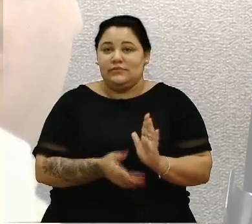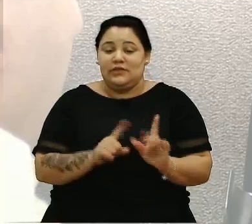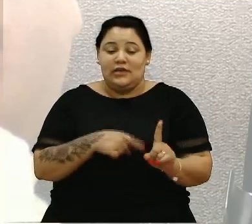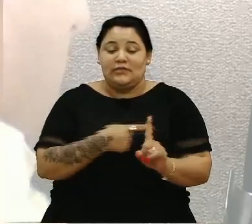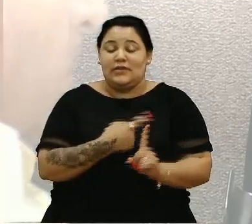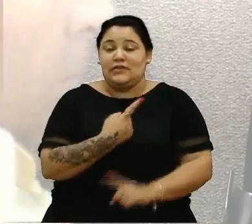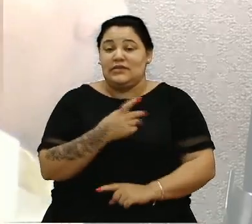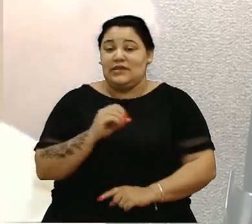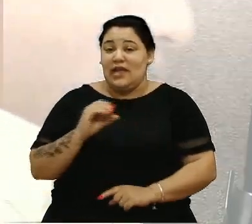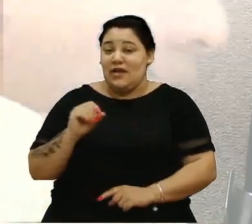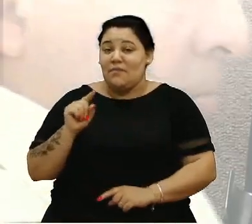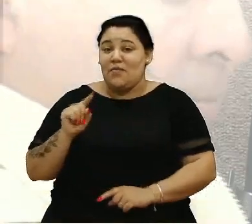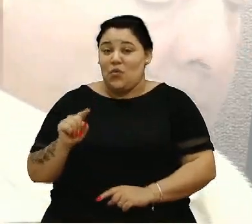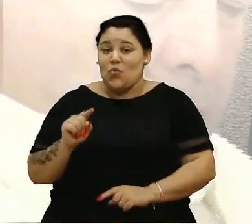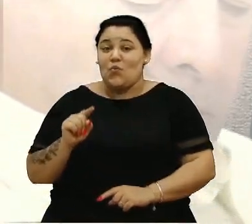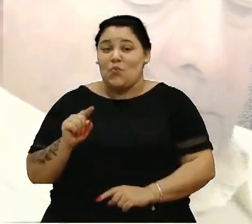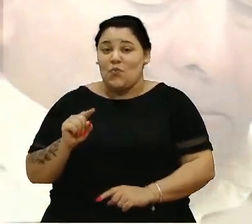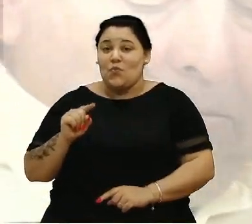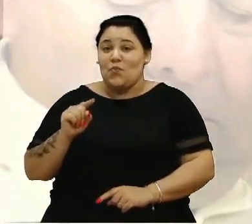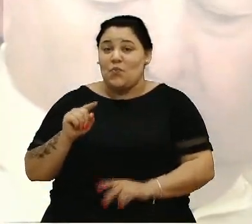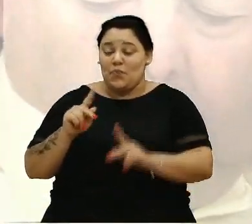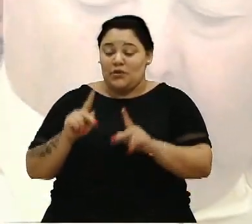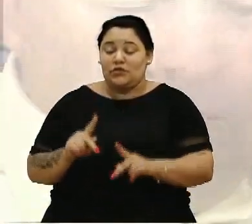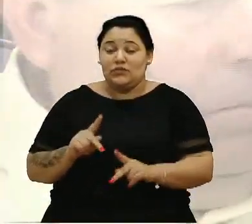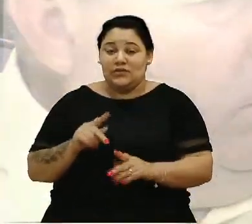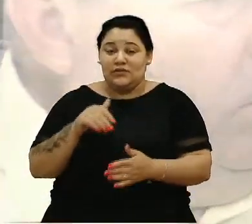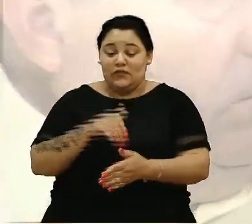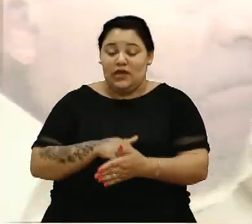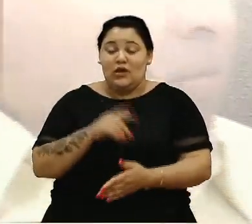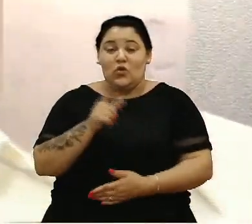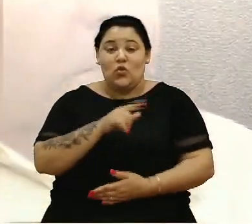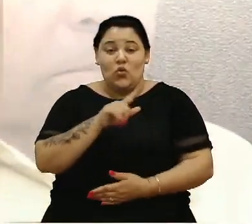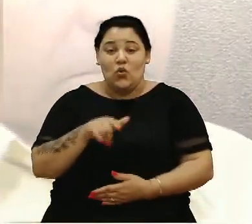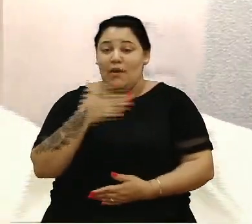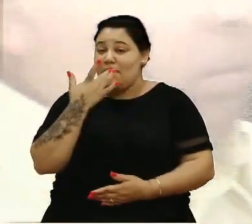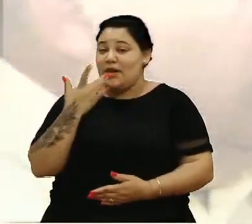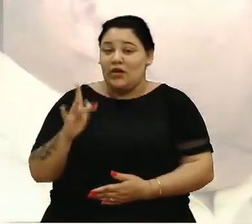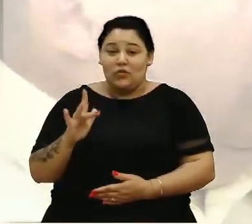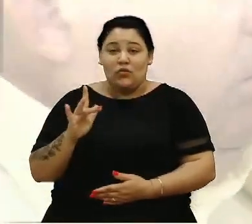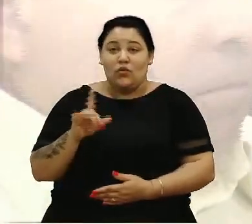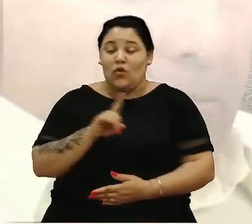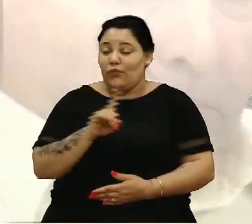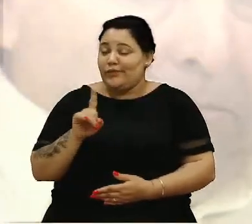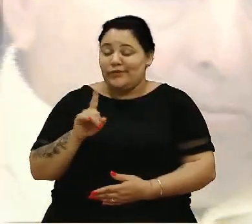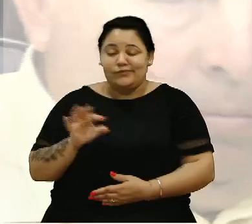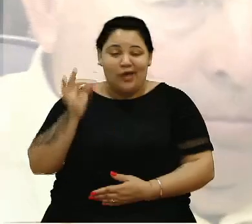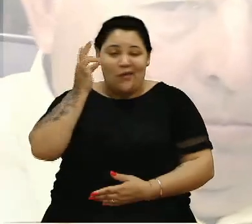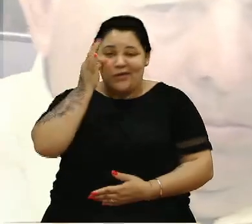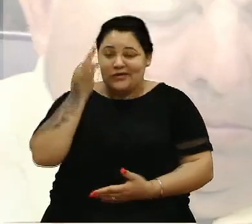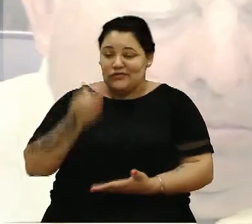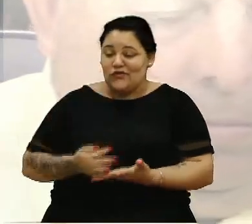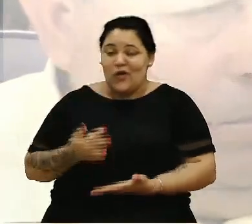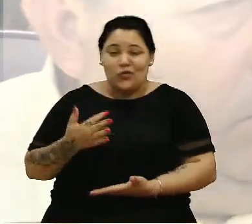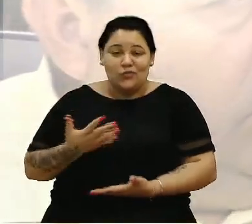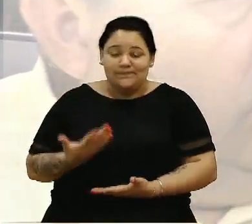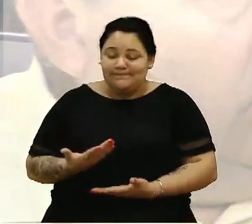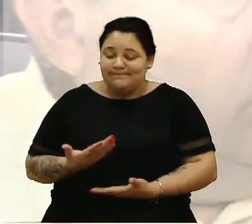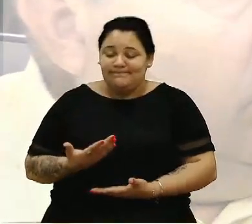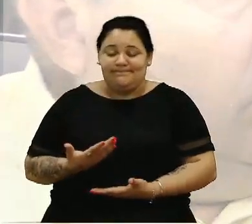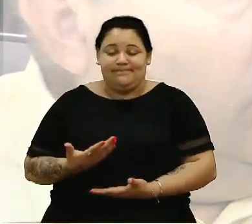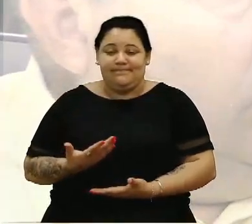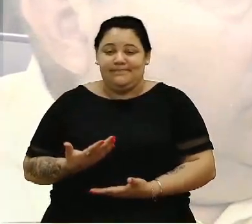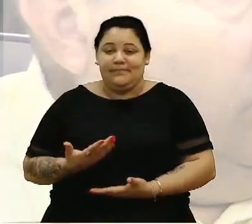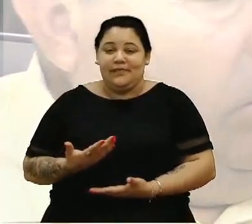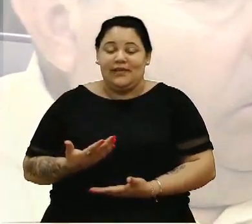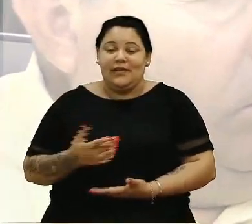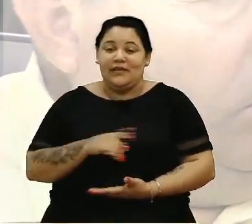mil pessoas que votaram nulo, que votaram branco, que, enfim, que não se definiram, não foi